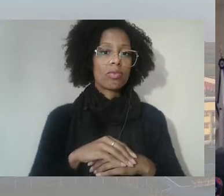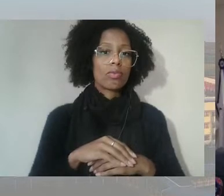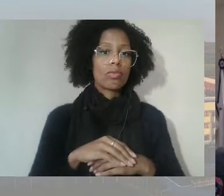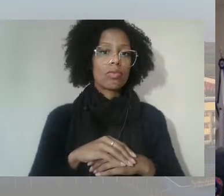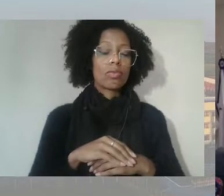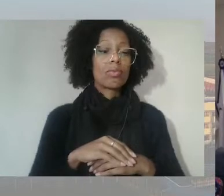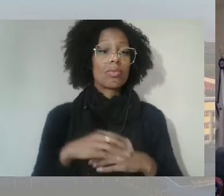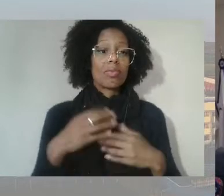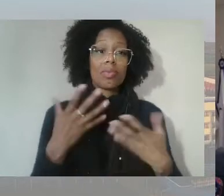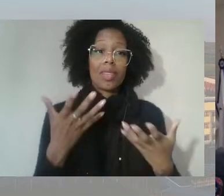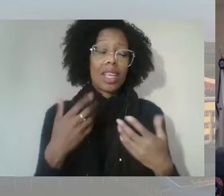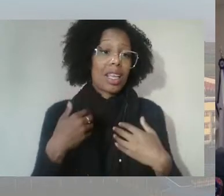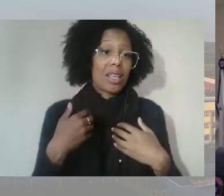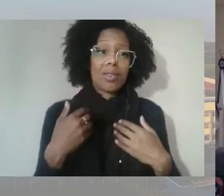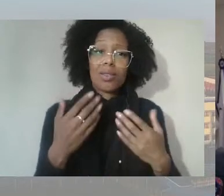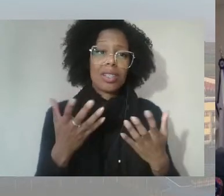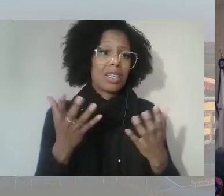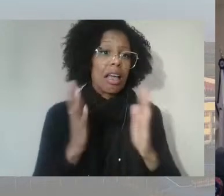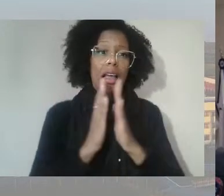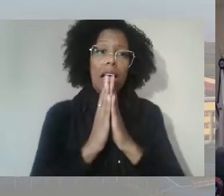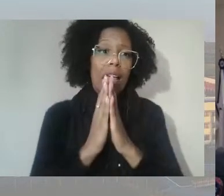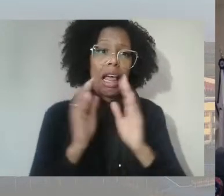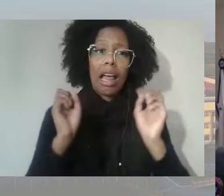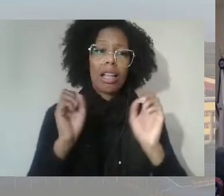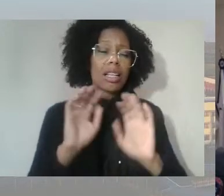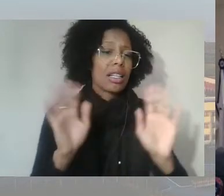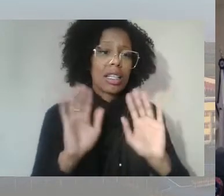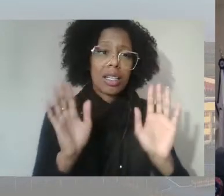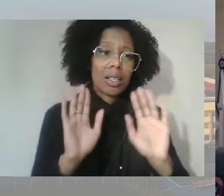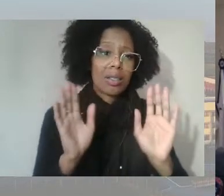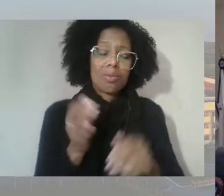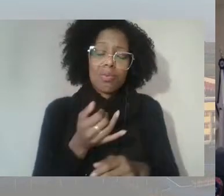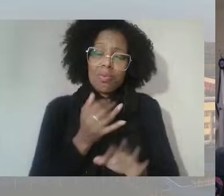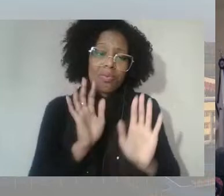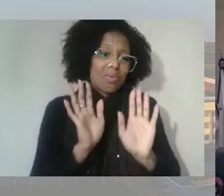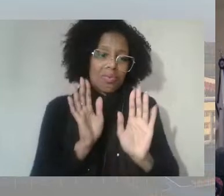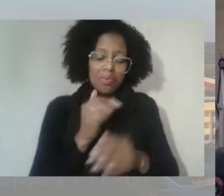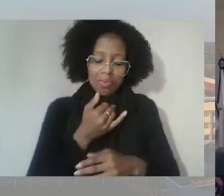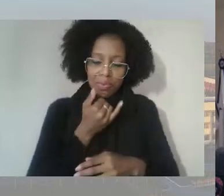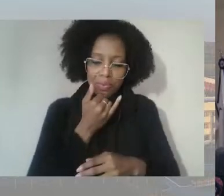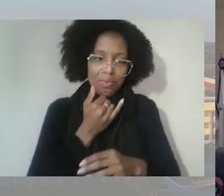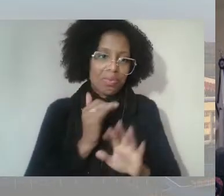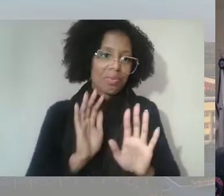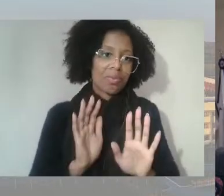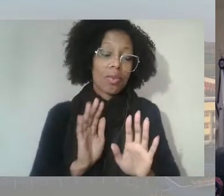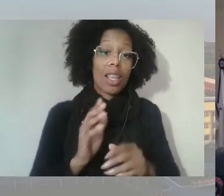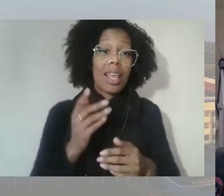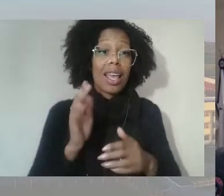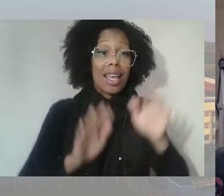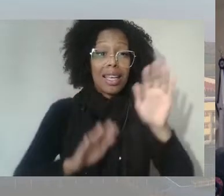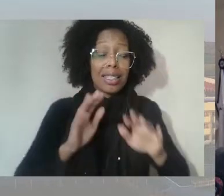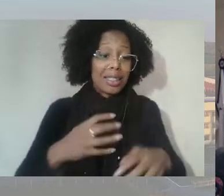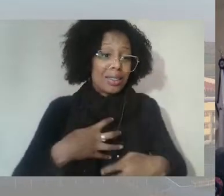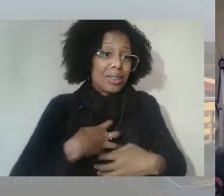Só não quero apelar, não é isso, mas é. Mas tudo bem. É porque às vezes a gente se sente